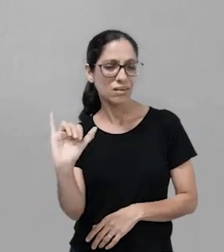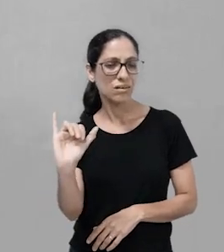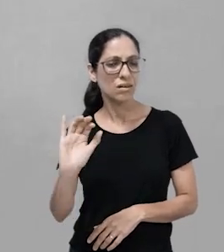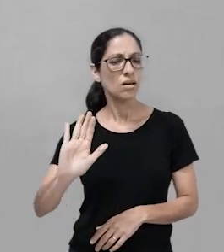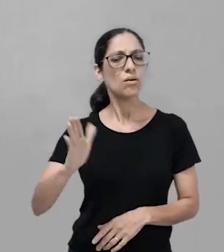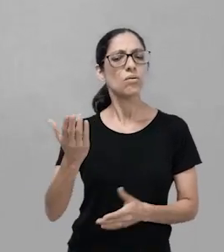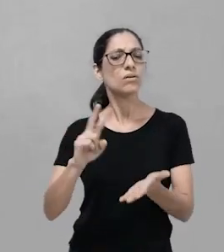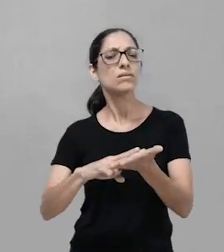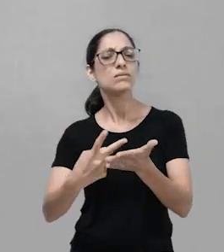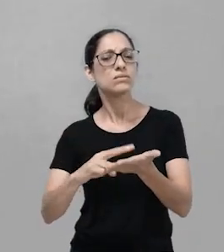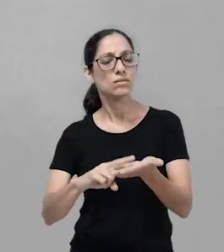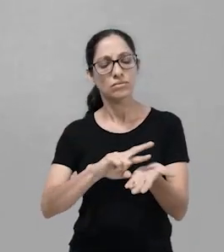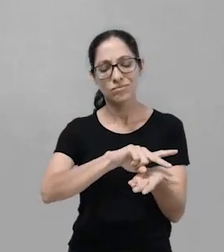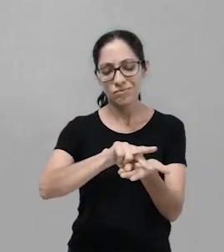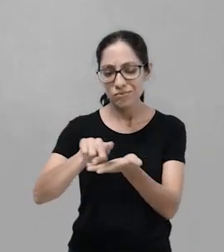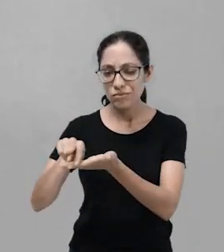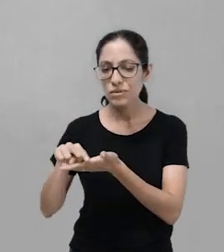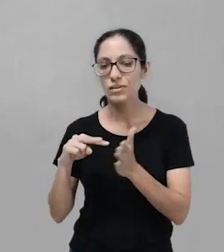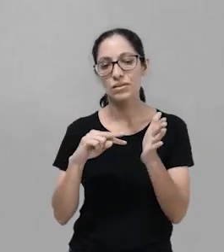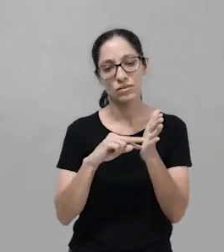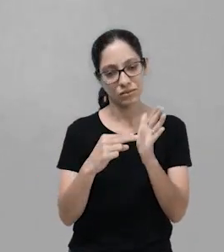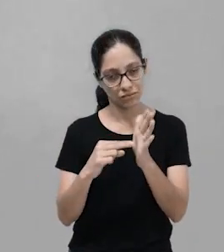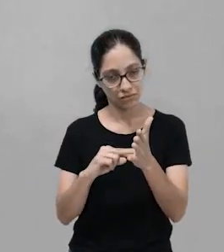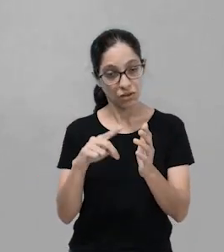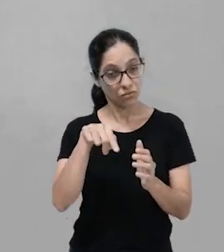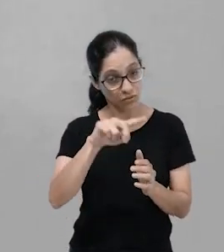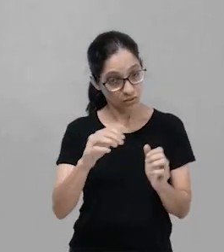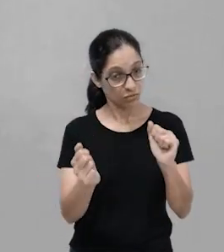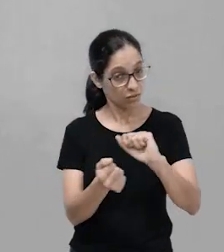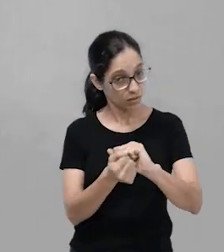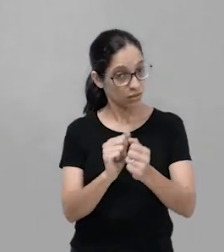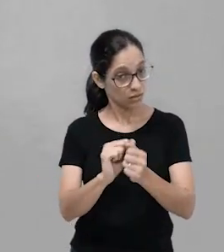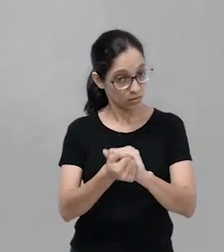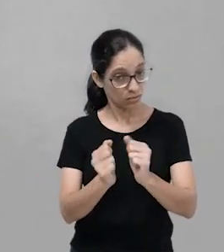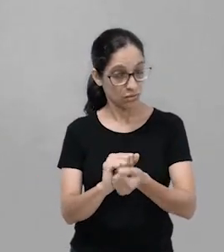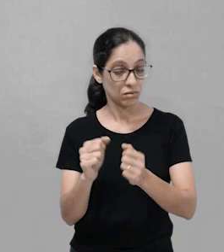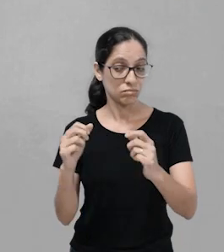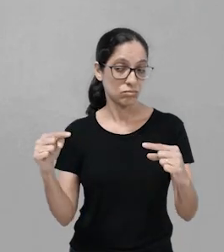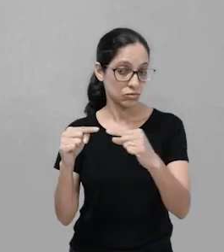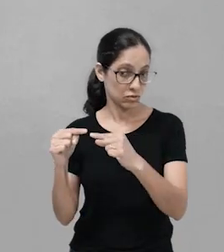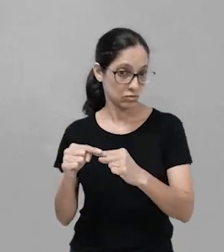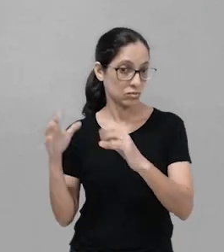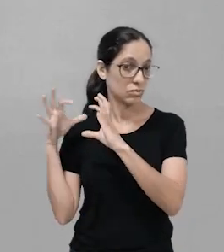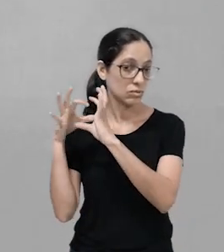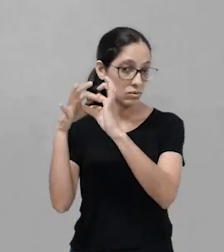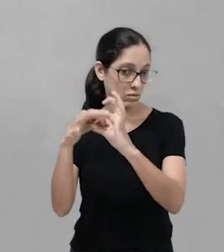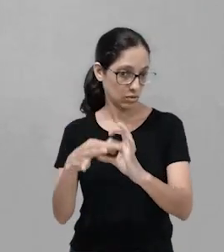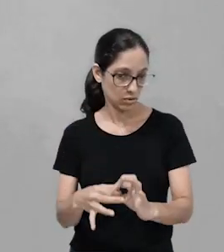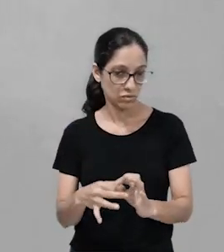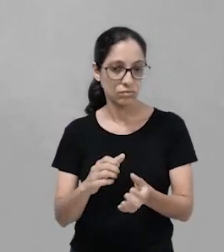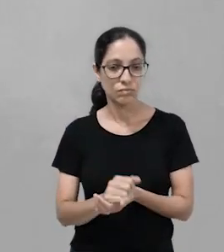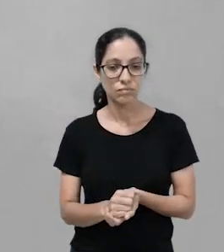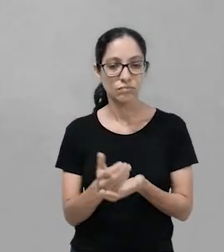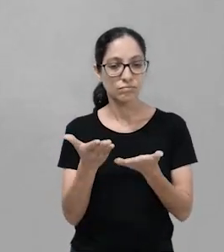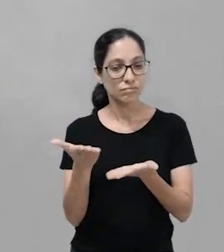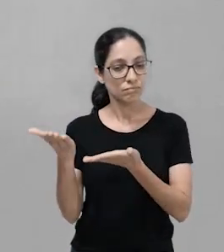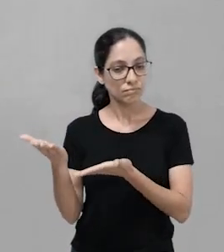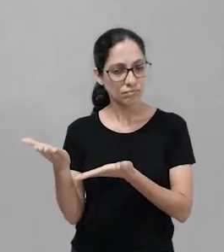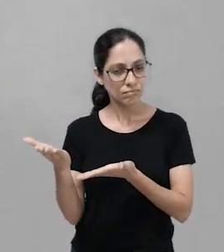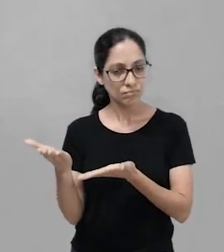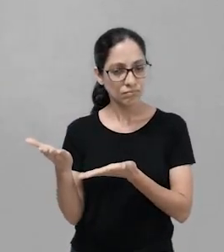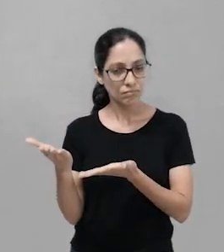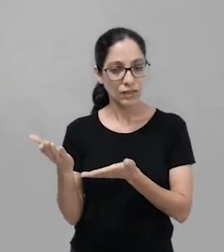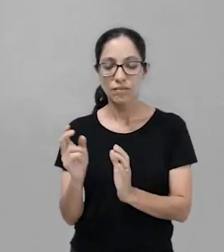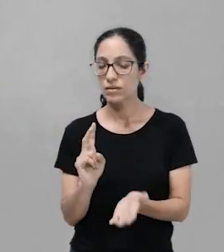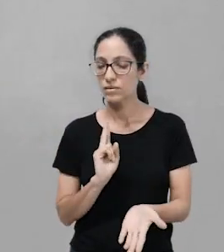N? N pode ter vários significados, você vai adequar de acordo com o contexto. Algum, alguns, qualquer, nenhum,